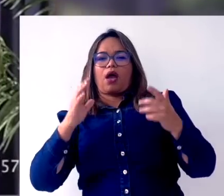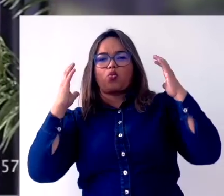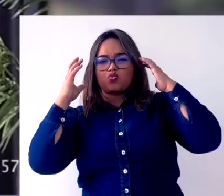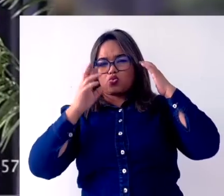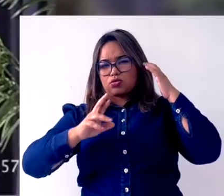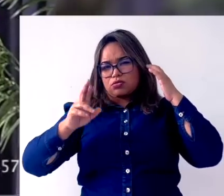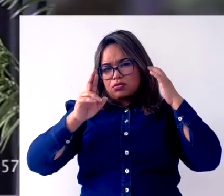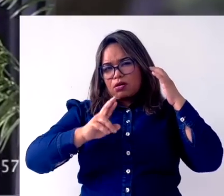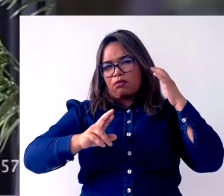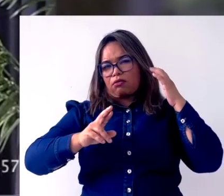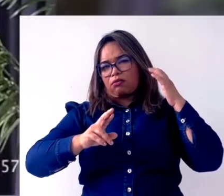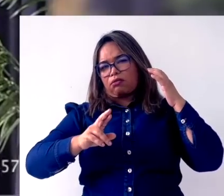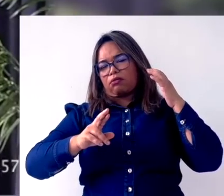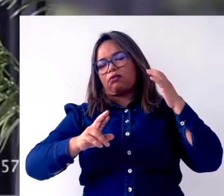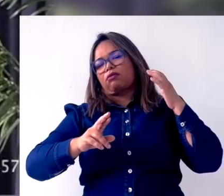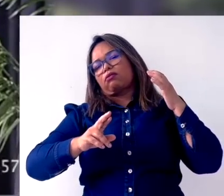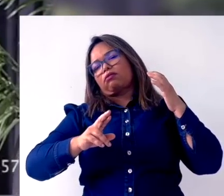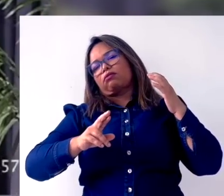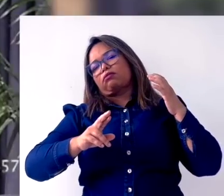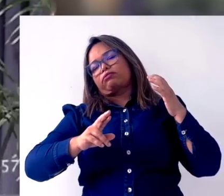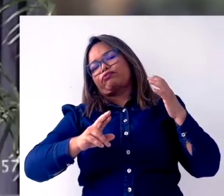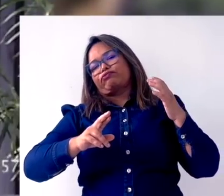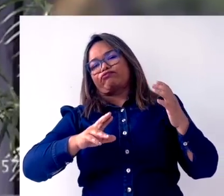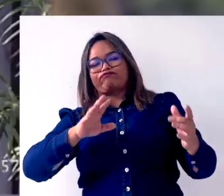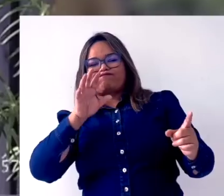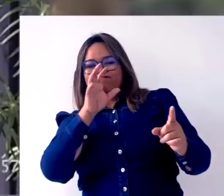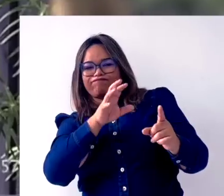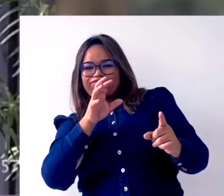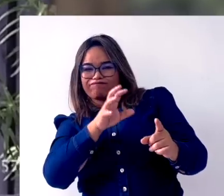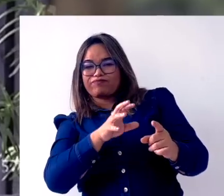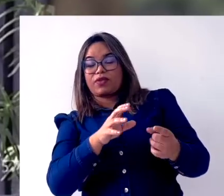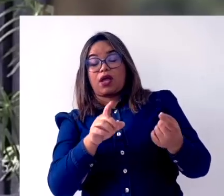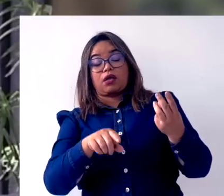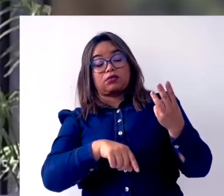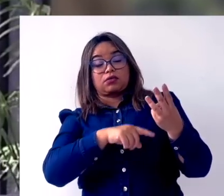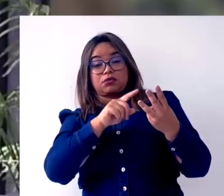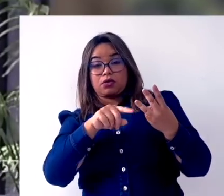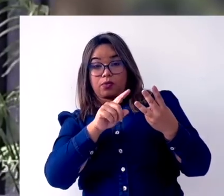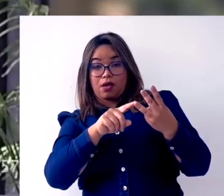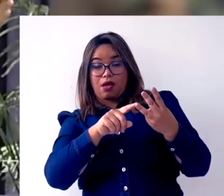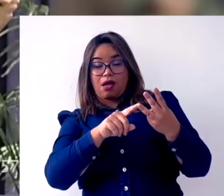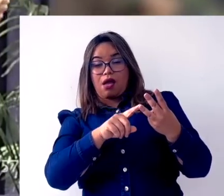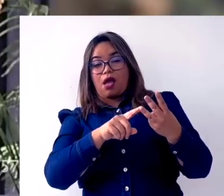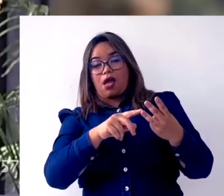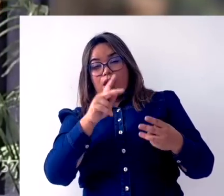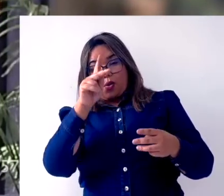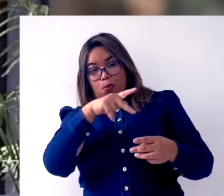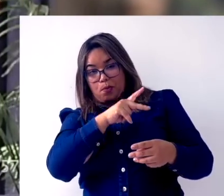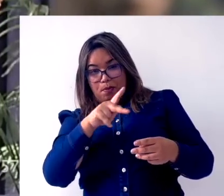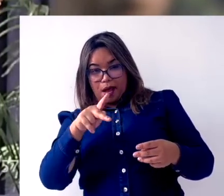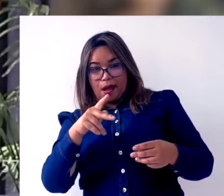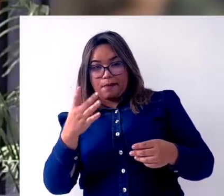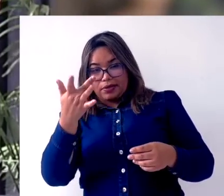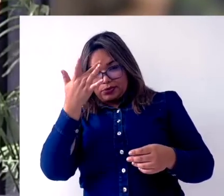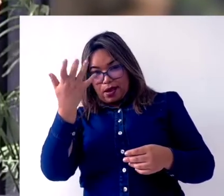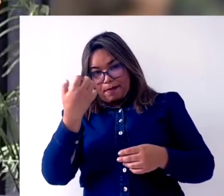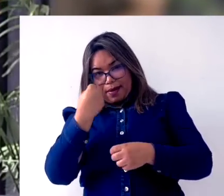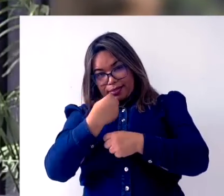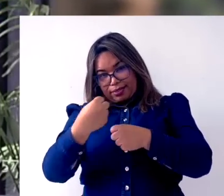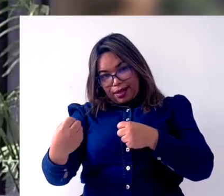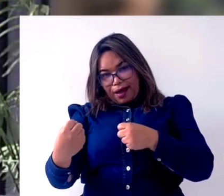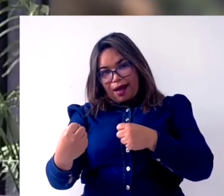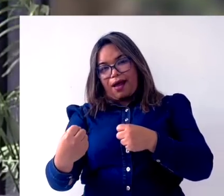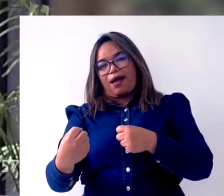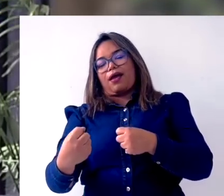o terceiro era que um futuro Papa receberia um ataque contra a sua vida, mas sobreviveria. E isso apressaria